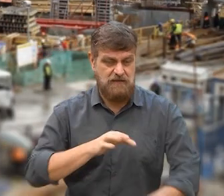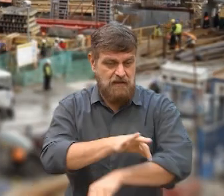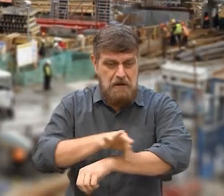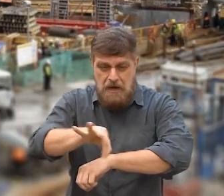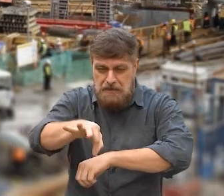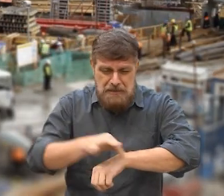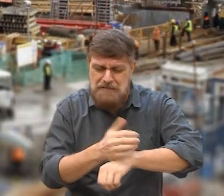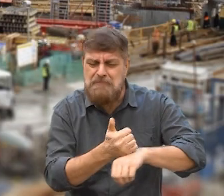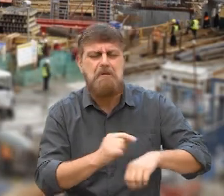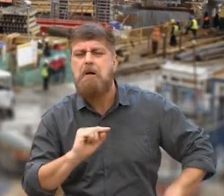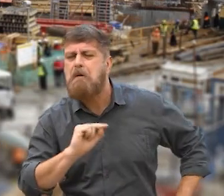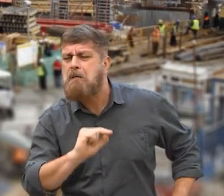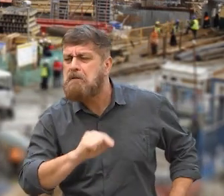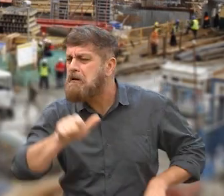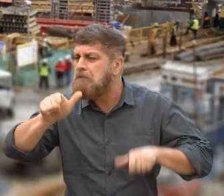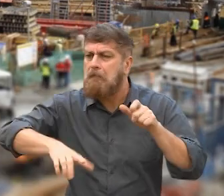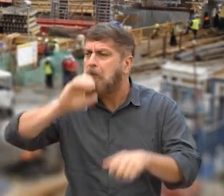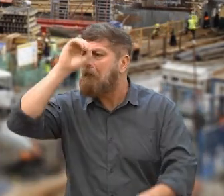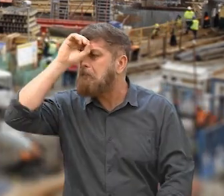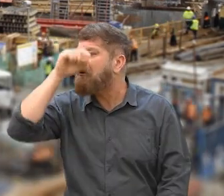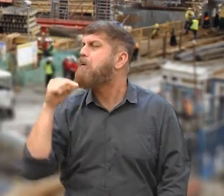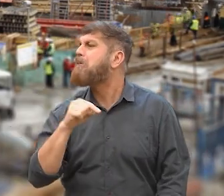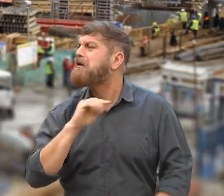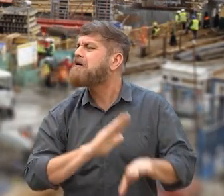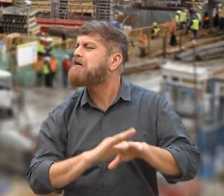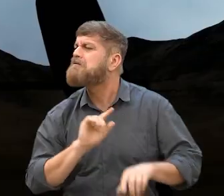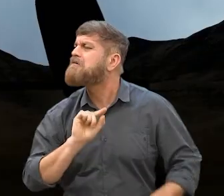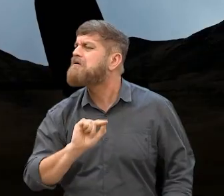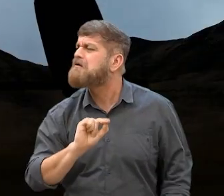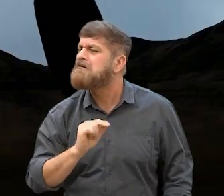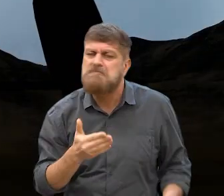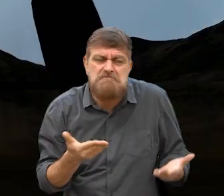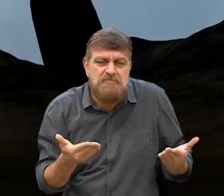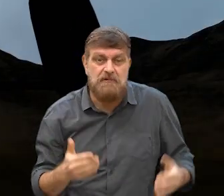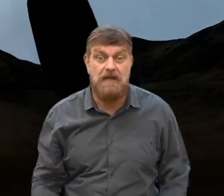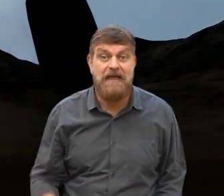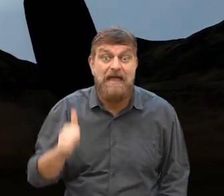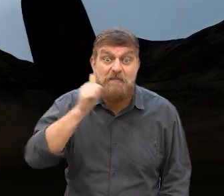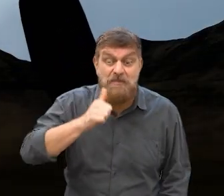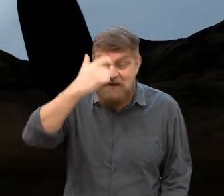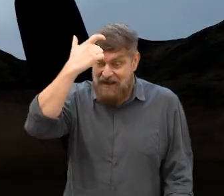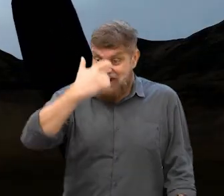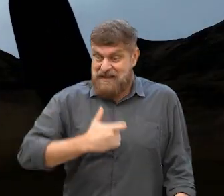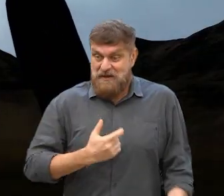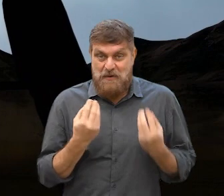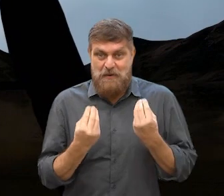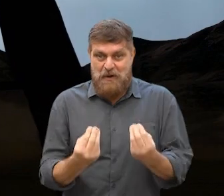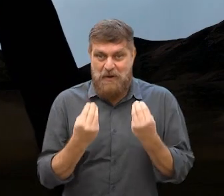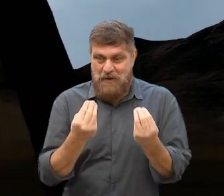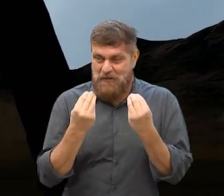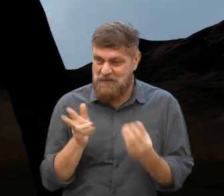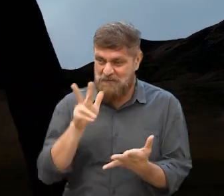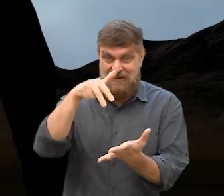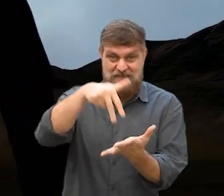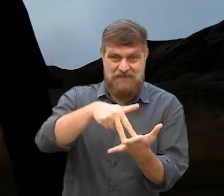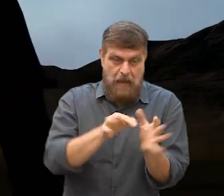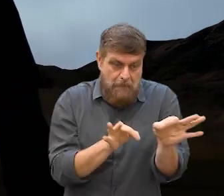hoje tem um nome mais conhecido aí no mercado. Quando a gente fala em empresas, geralmente dos